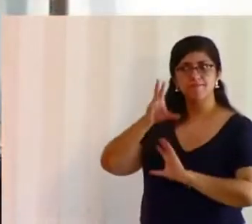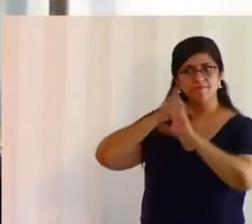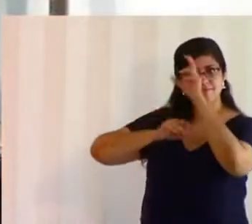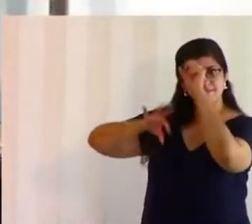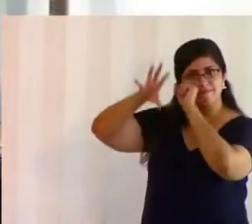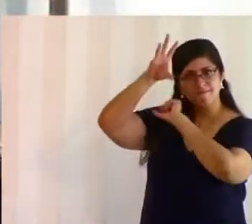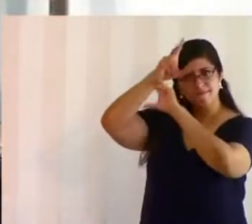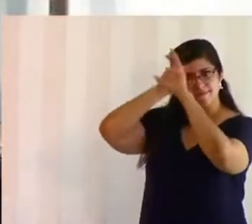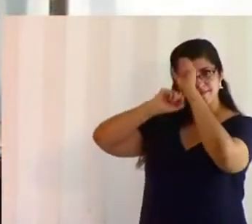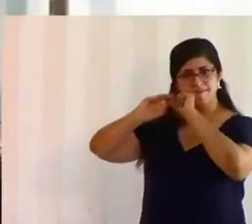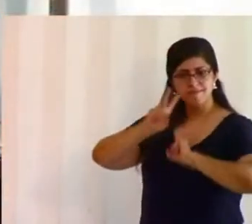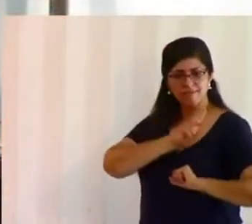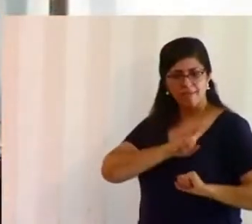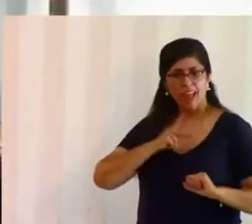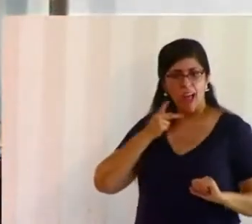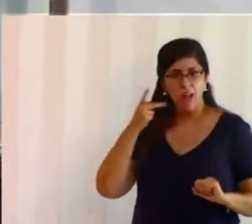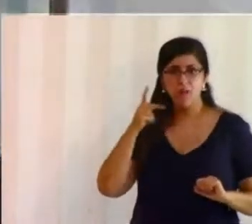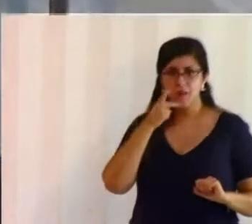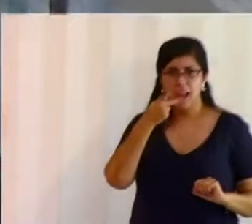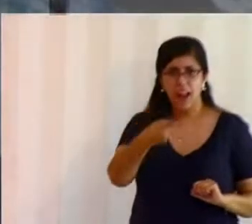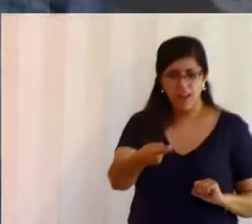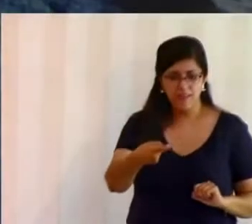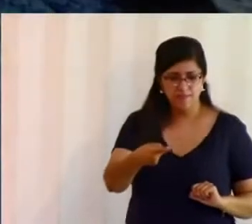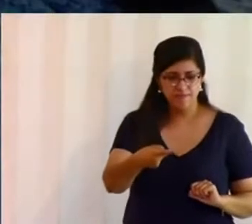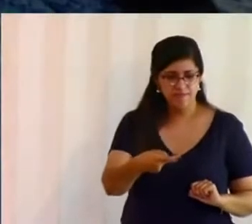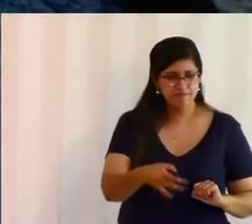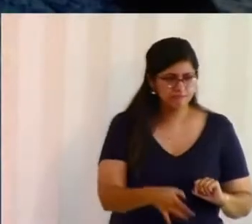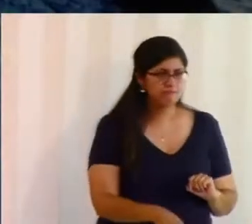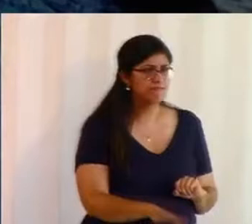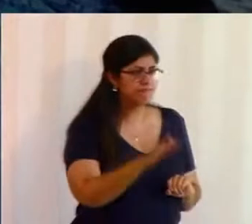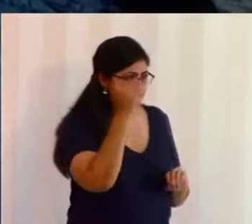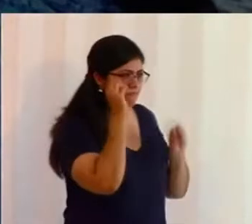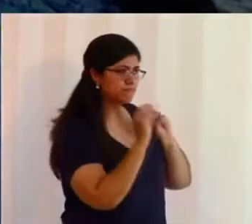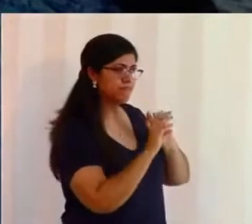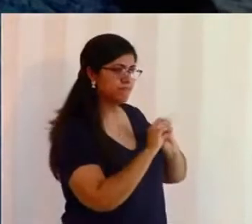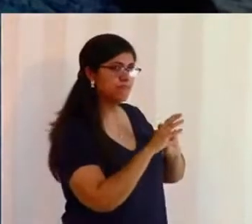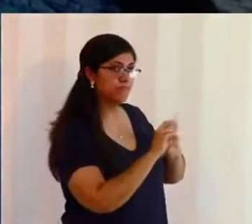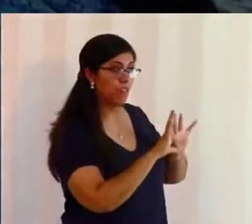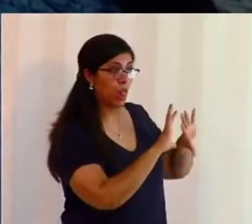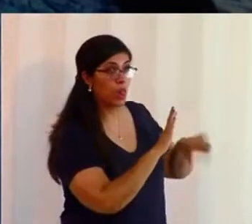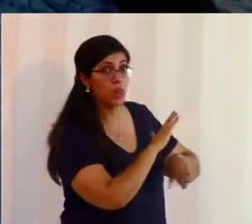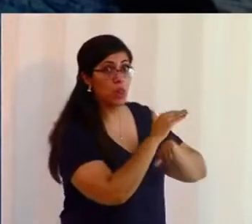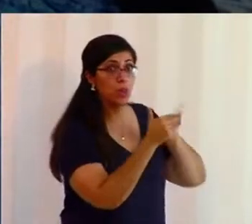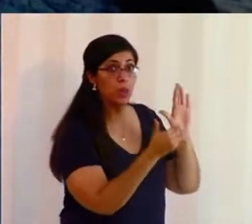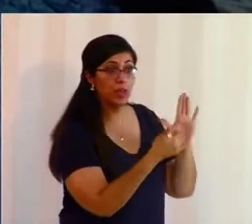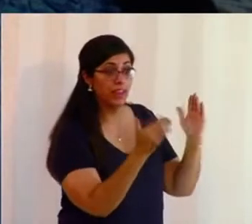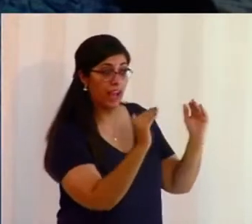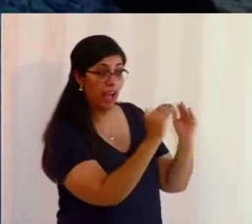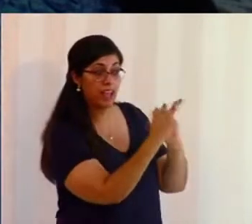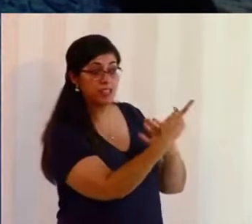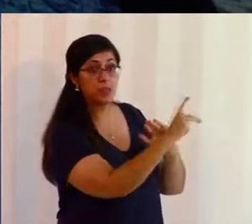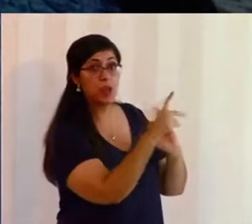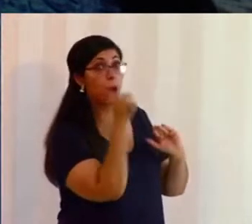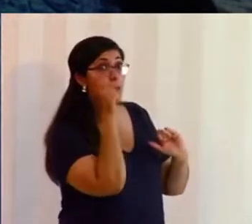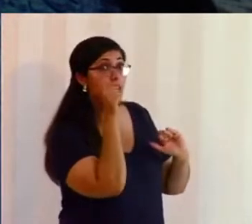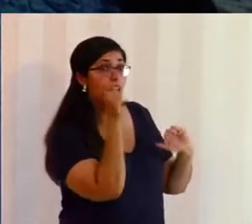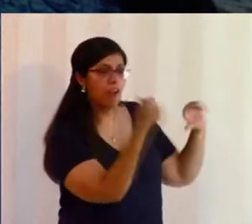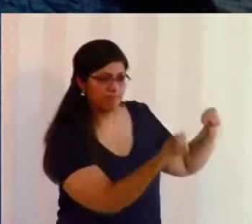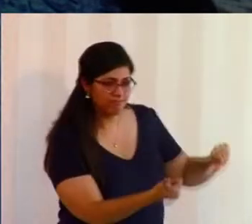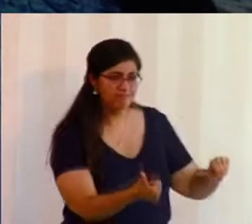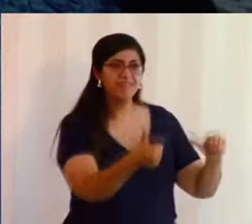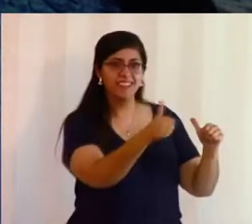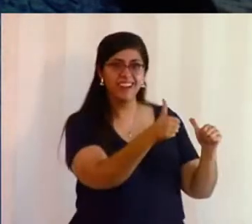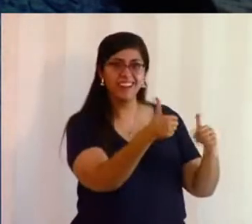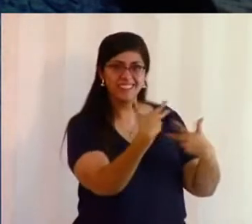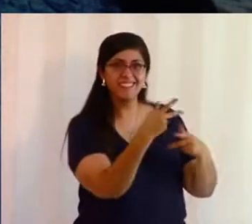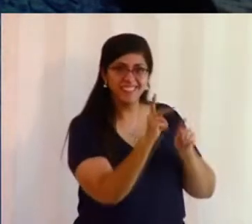dizia. Depois de ser batizada, ela e toda a sua casa nos rogou, dizendo: se julgais que eu sou